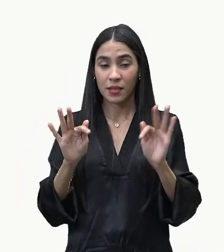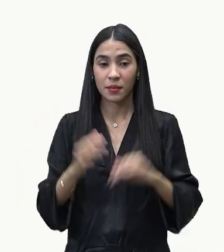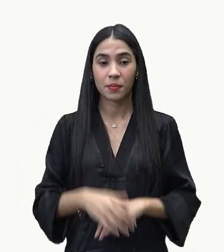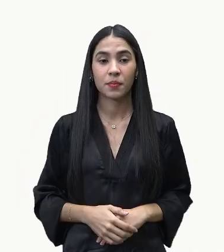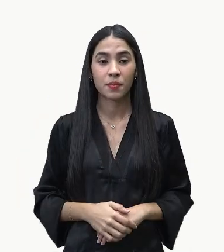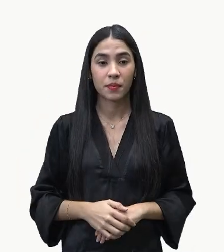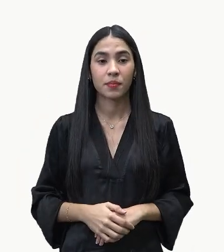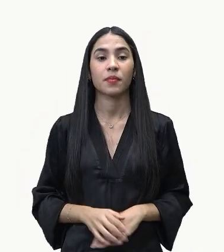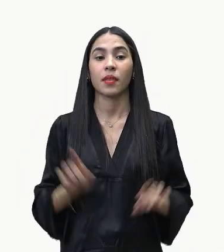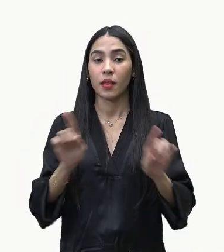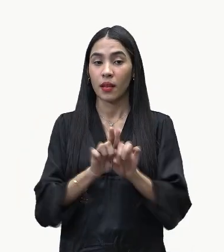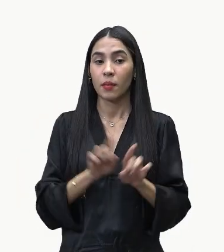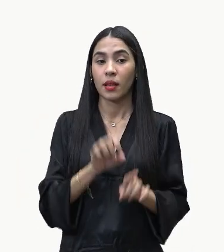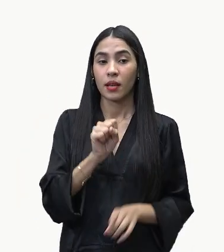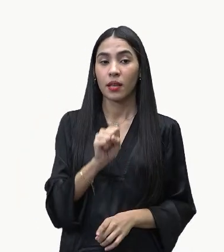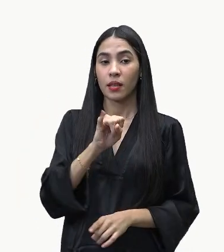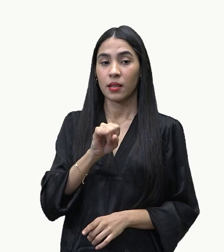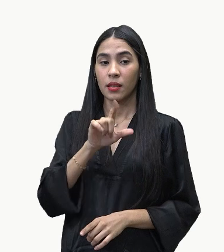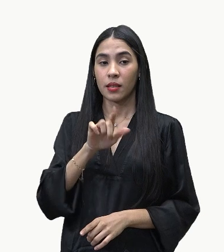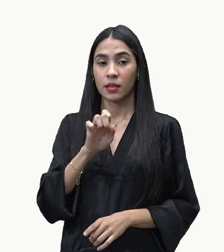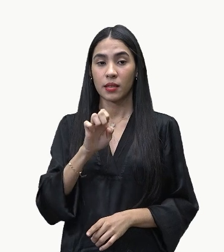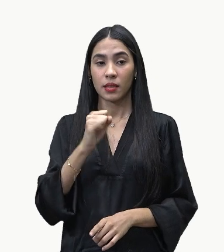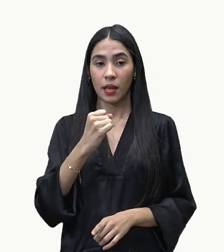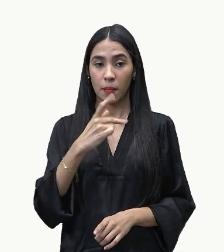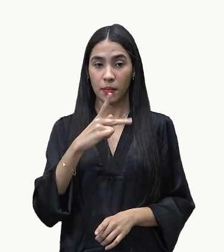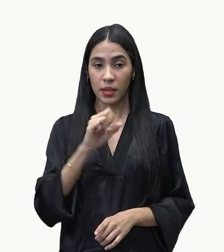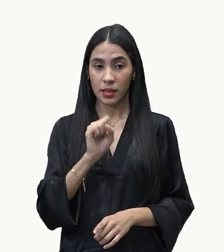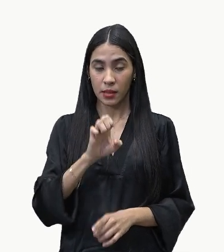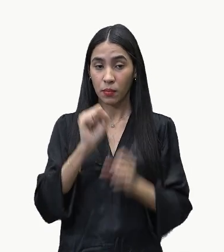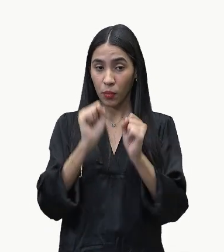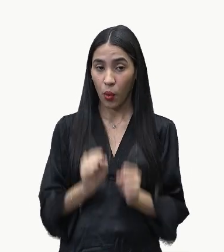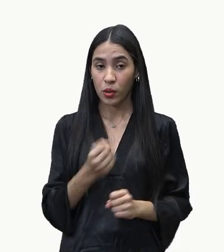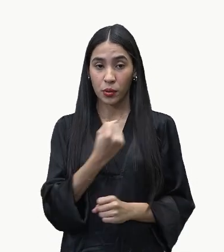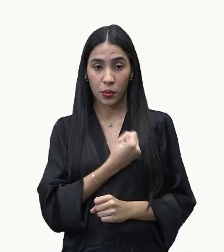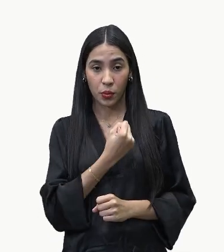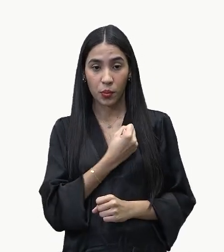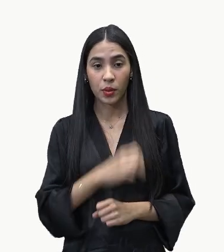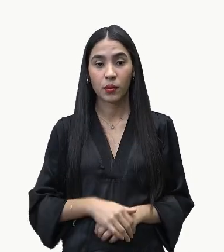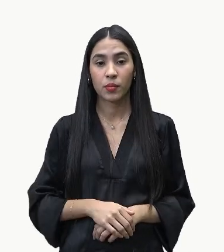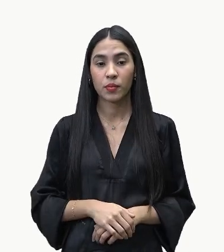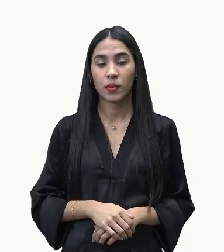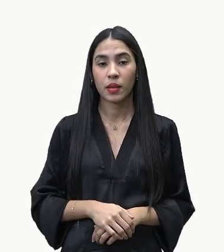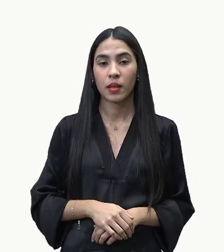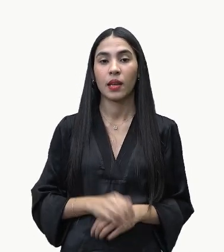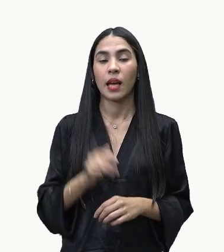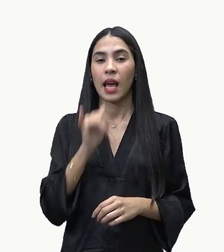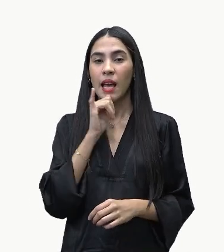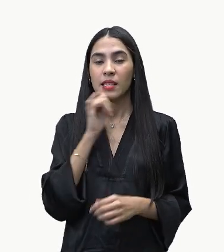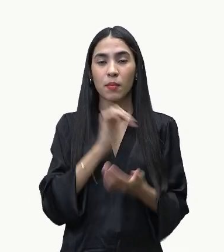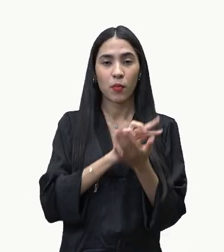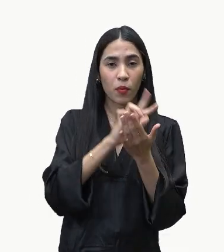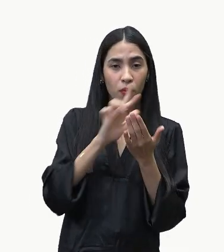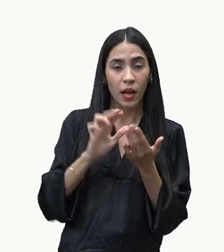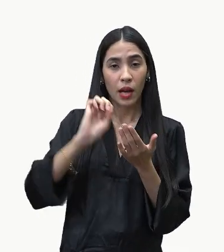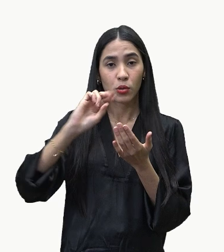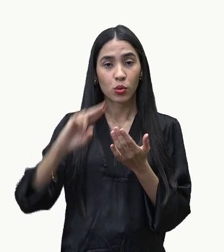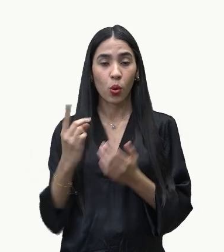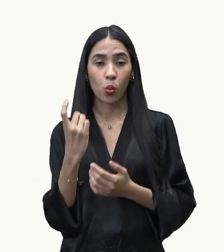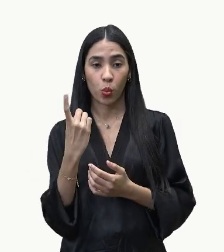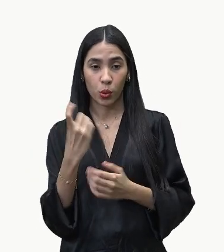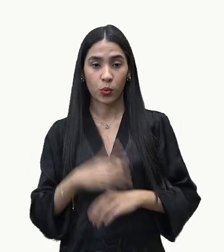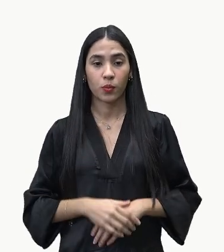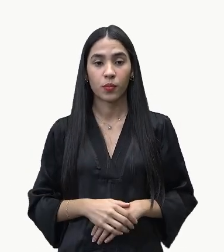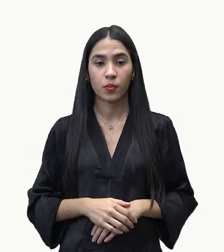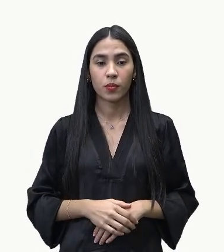A silepse também pode ser de número, ou seja, plural e singular concordando aí. Quanto a